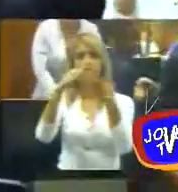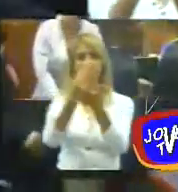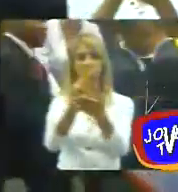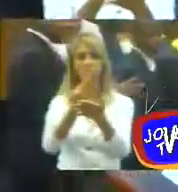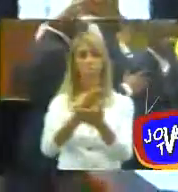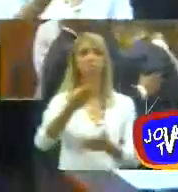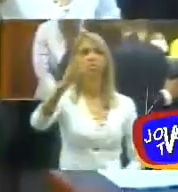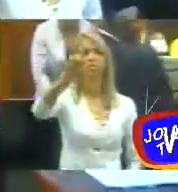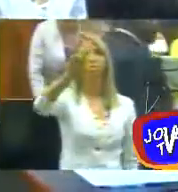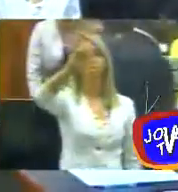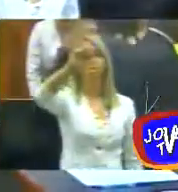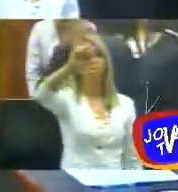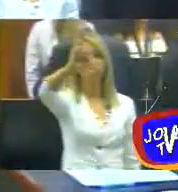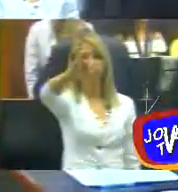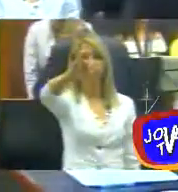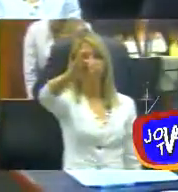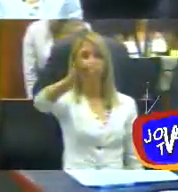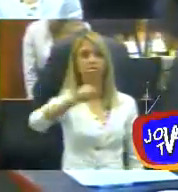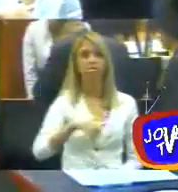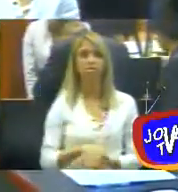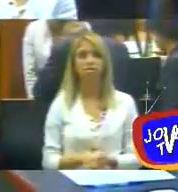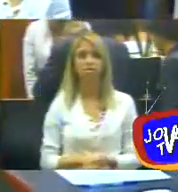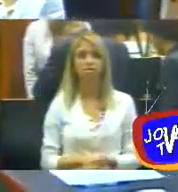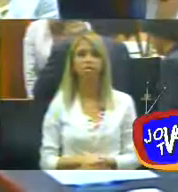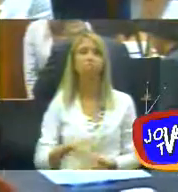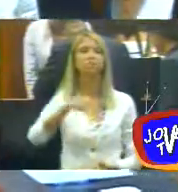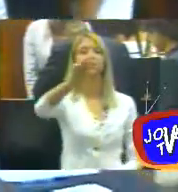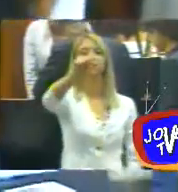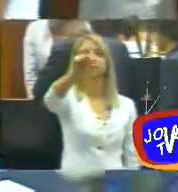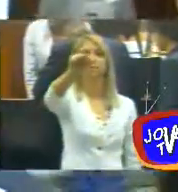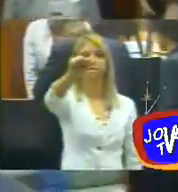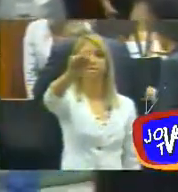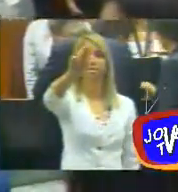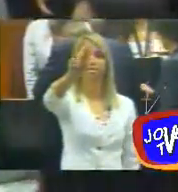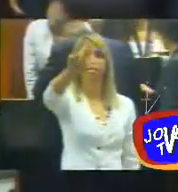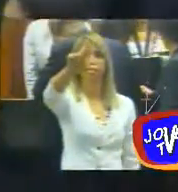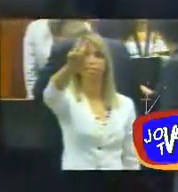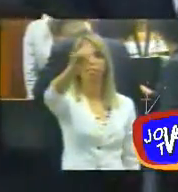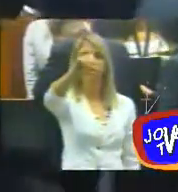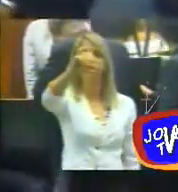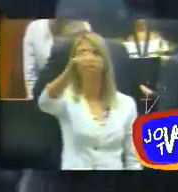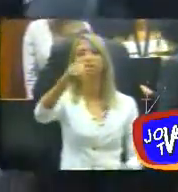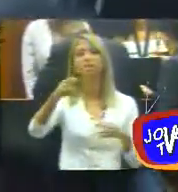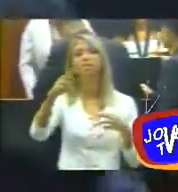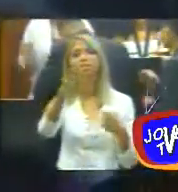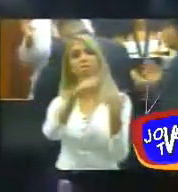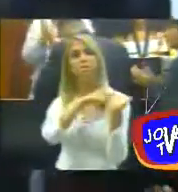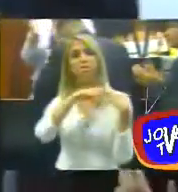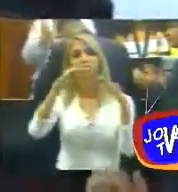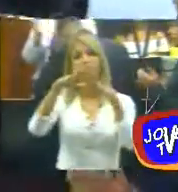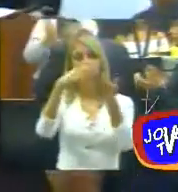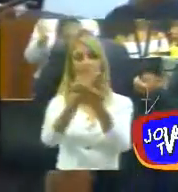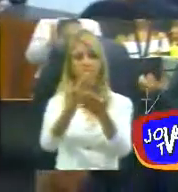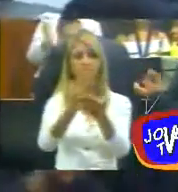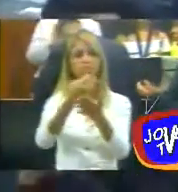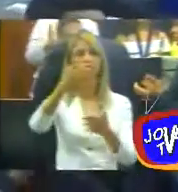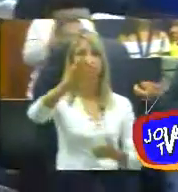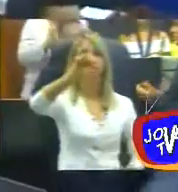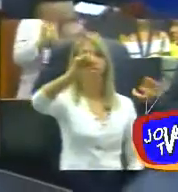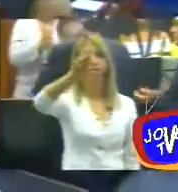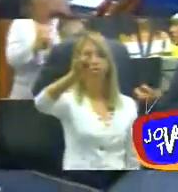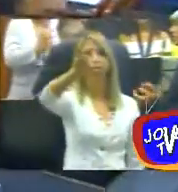Mas, senhor presidente. Saulo Christian Costa da Silva, Colégio Municipal, Rui Barbosa.